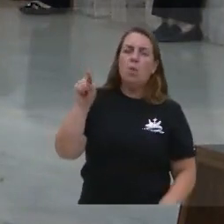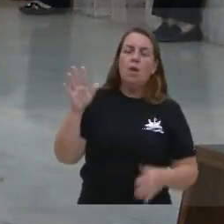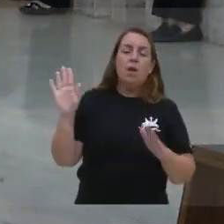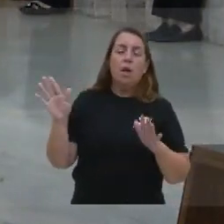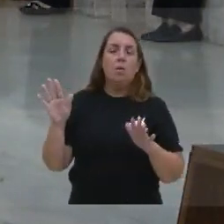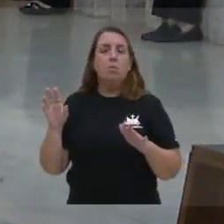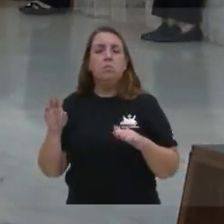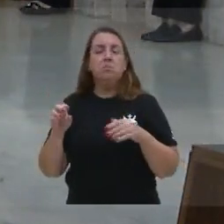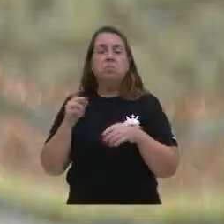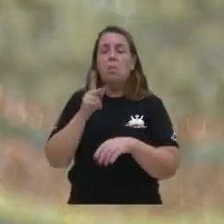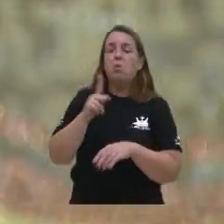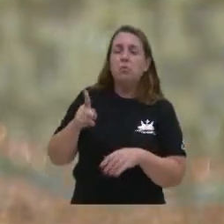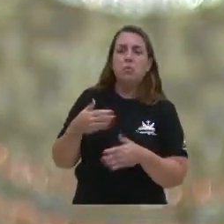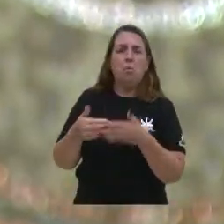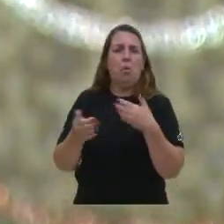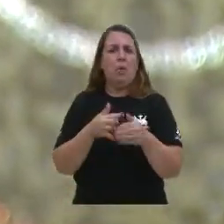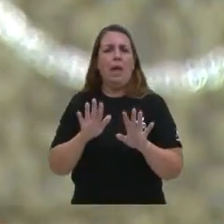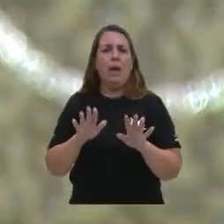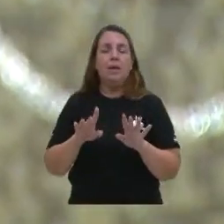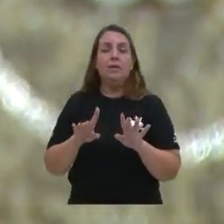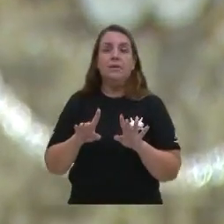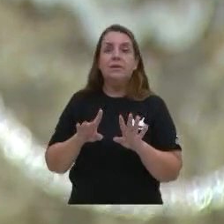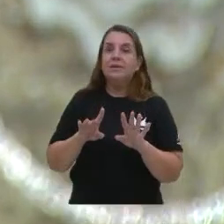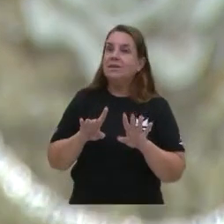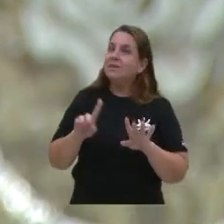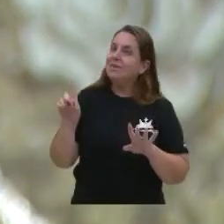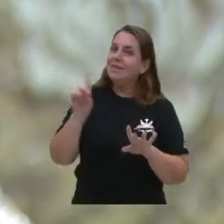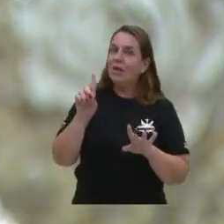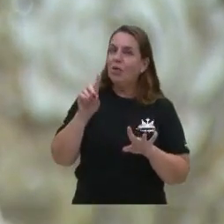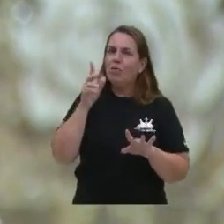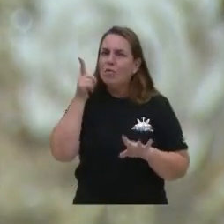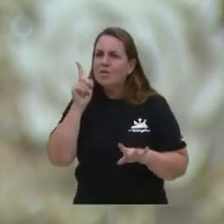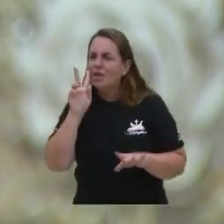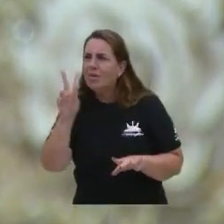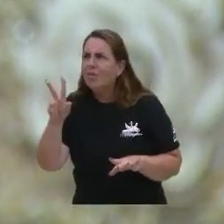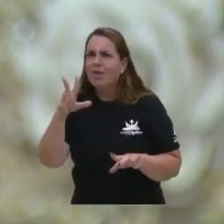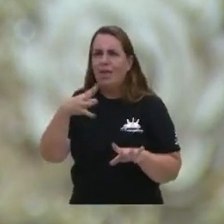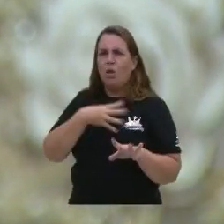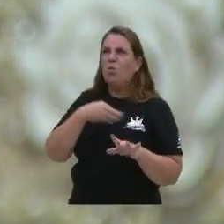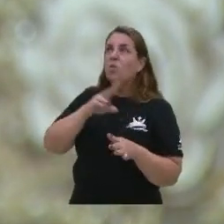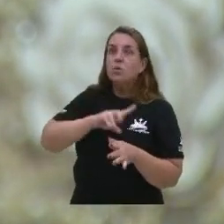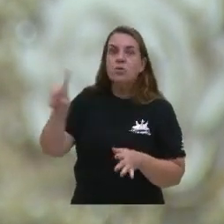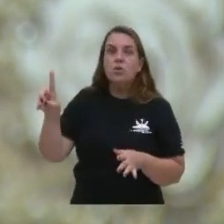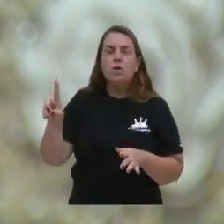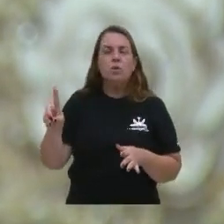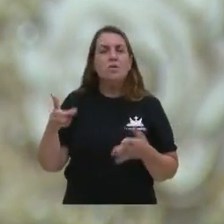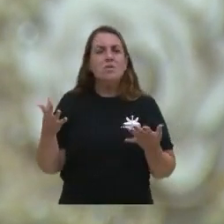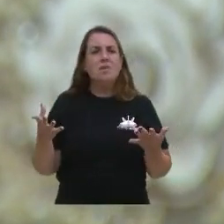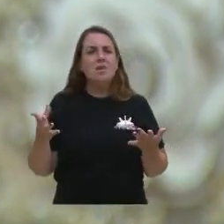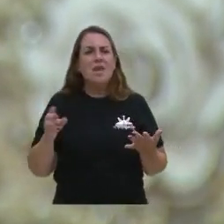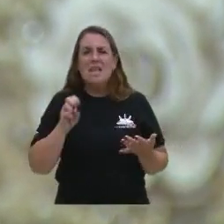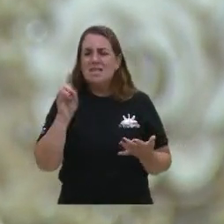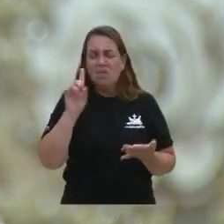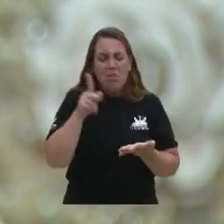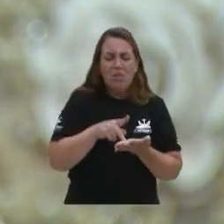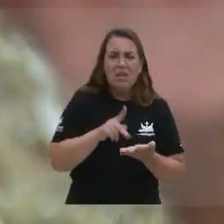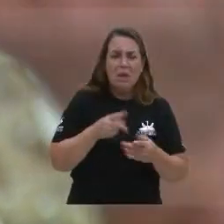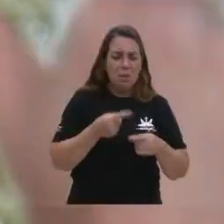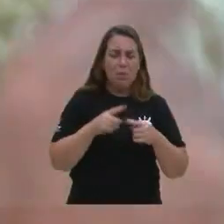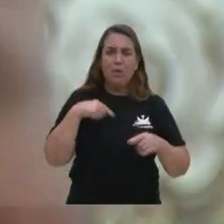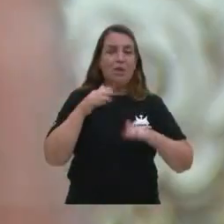Senhor? E se isso não é verdade, por que que nós não estamos testemunhando? Por que não